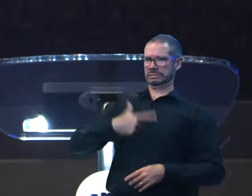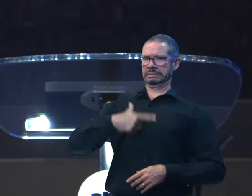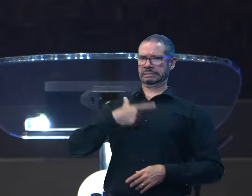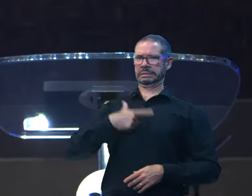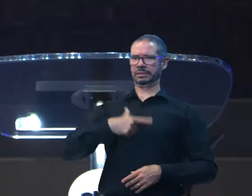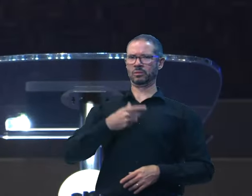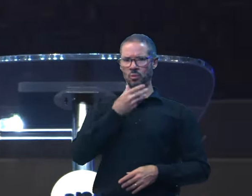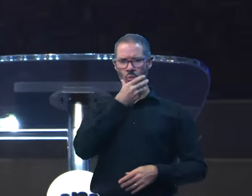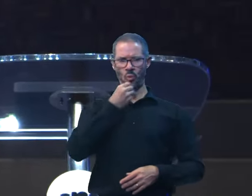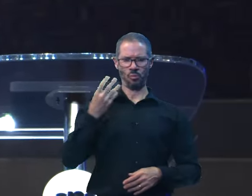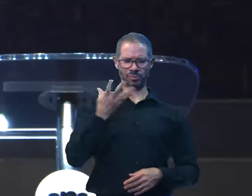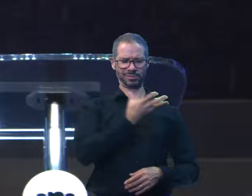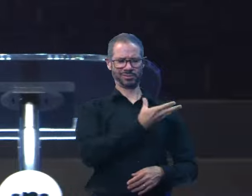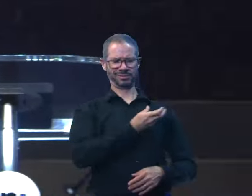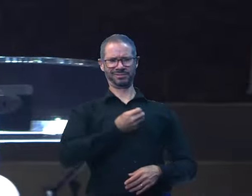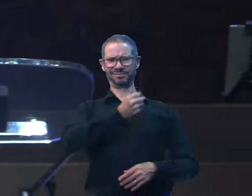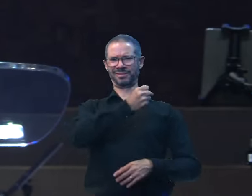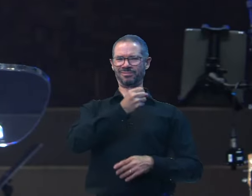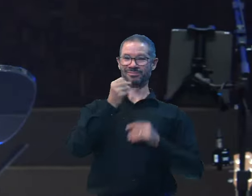sábio.